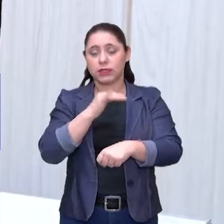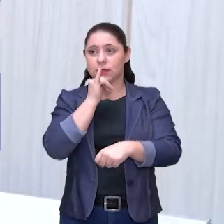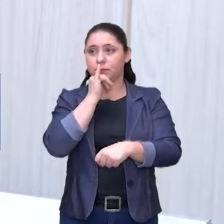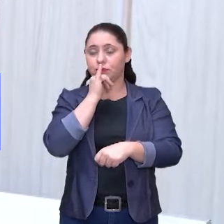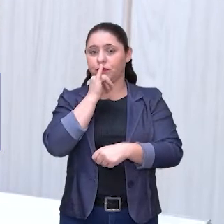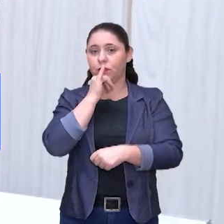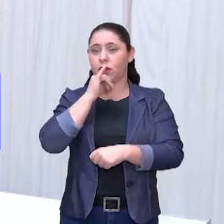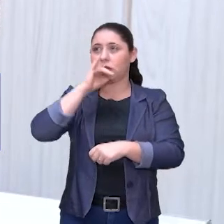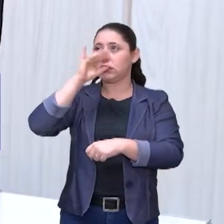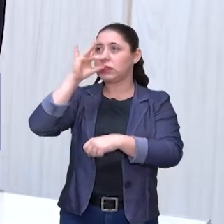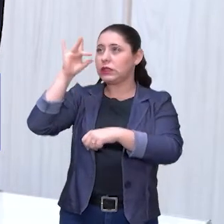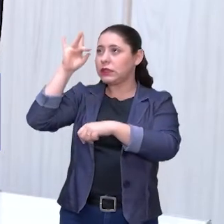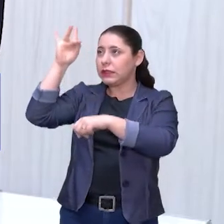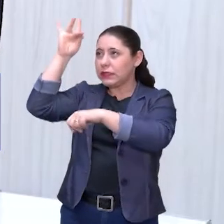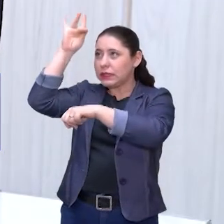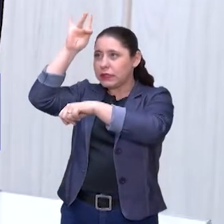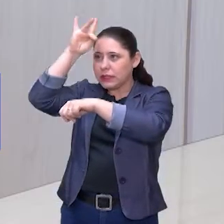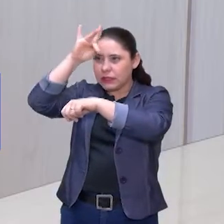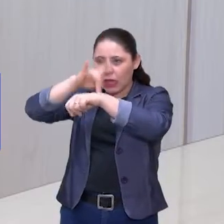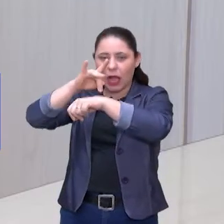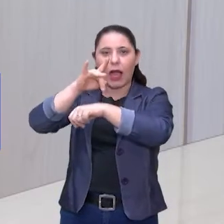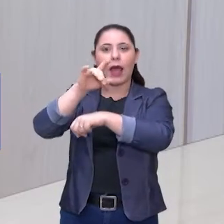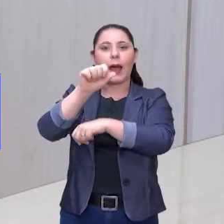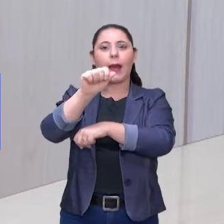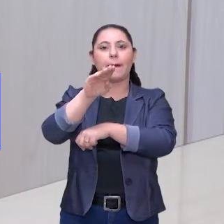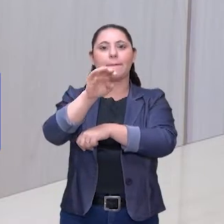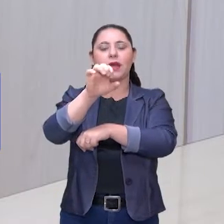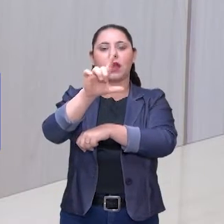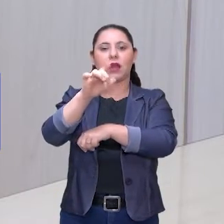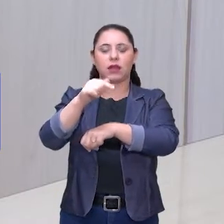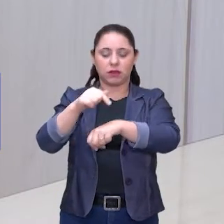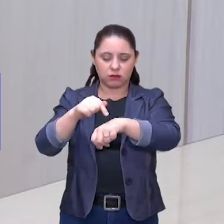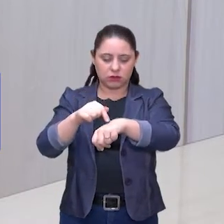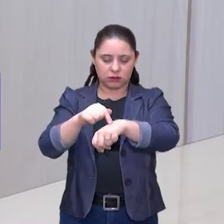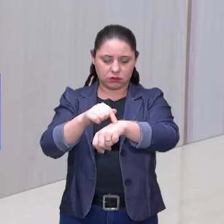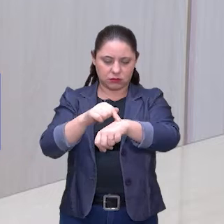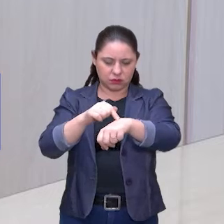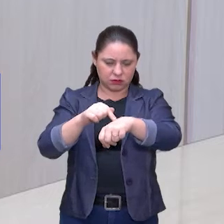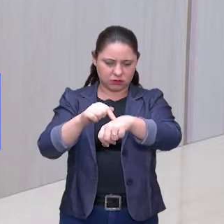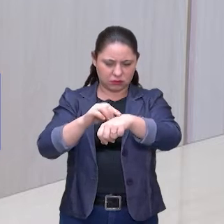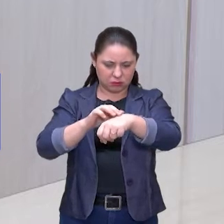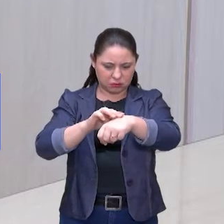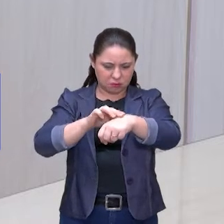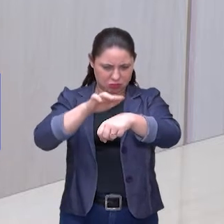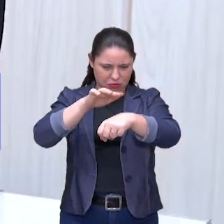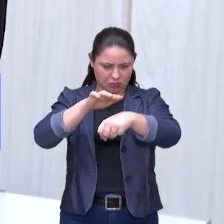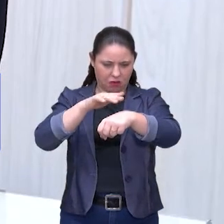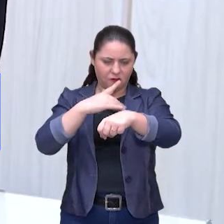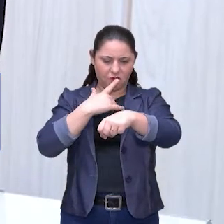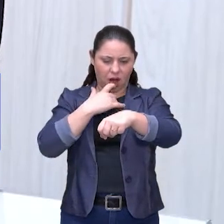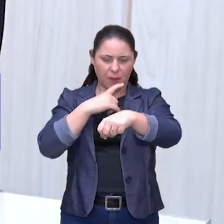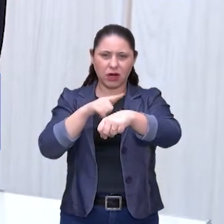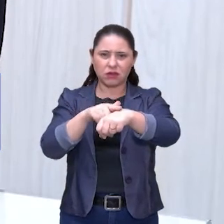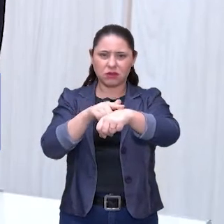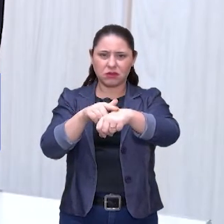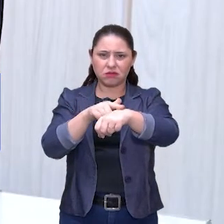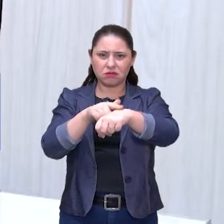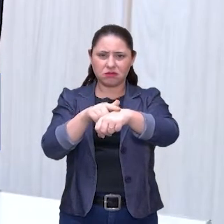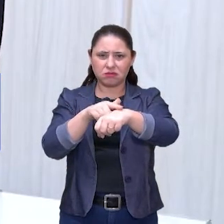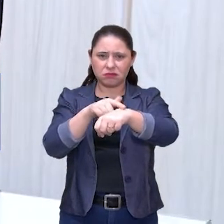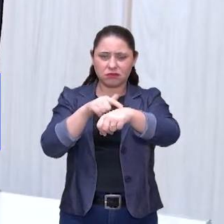que alguém já levou uma picada de abelha? Sim. Picada de abelha fica né? edemaciada,